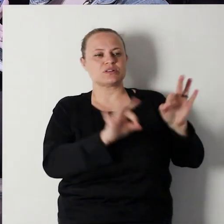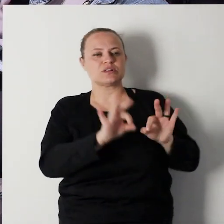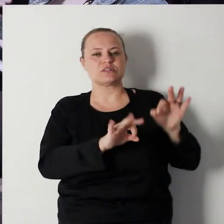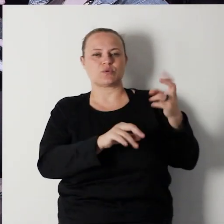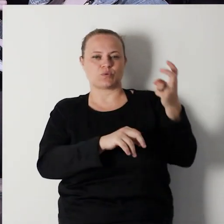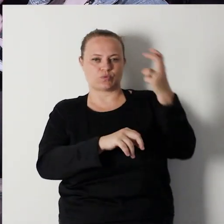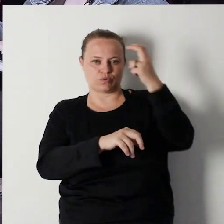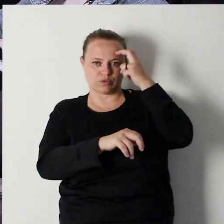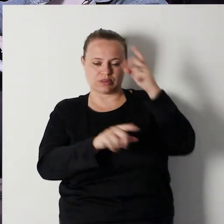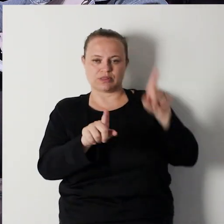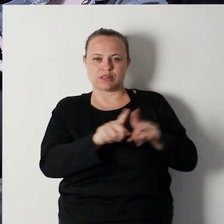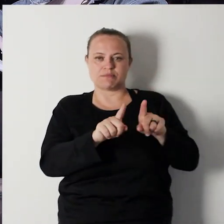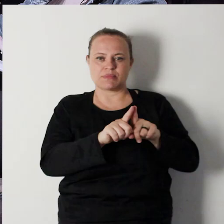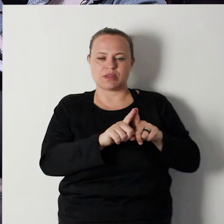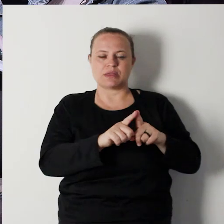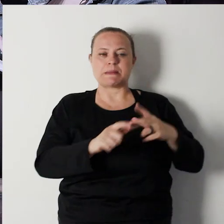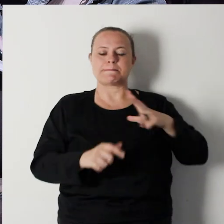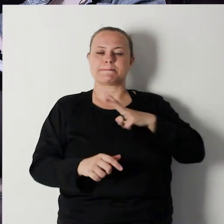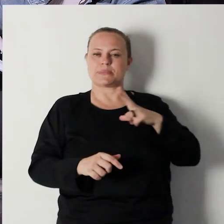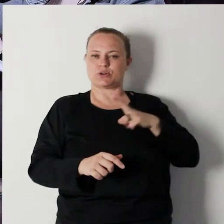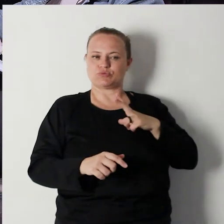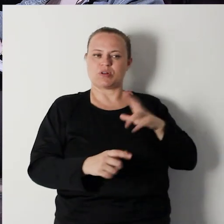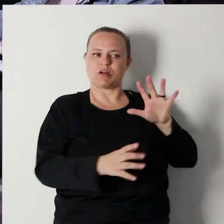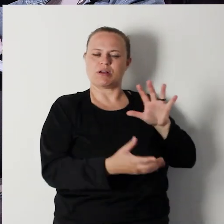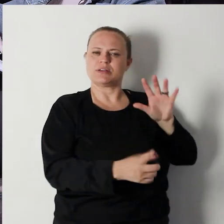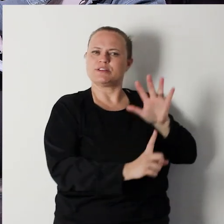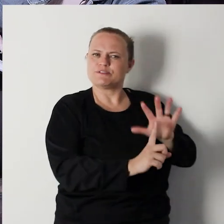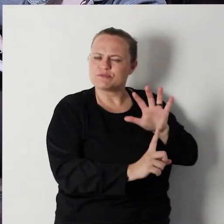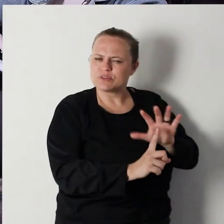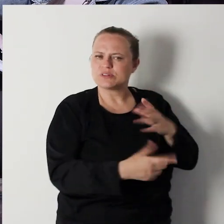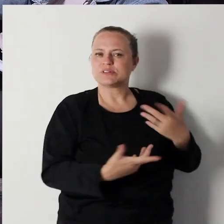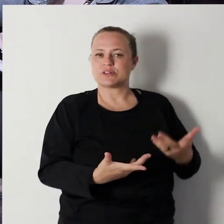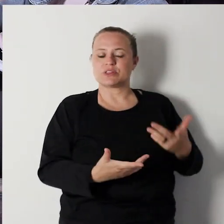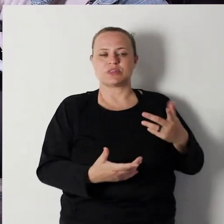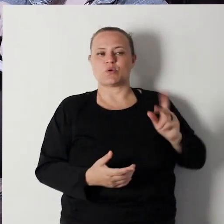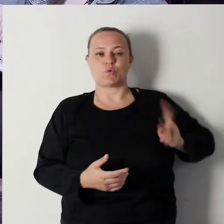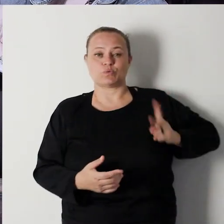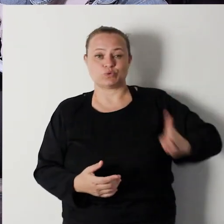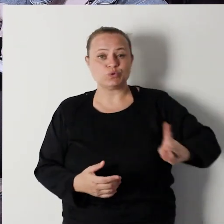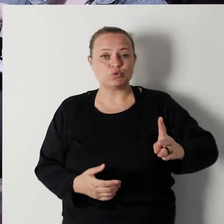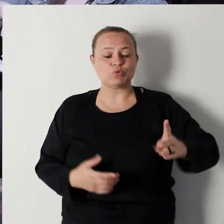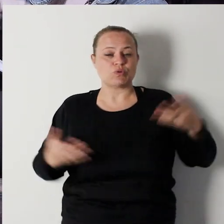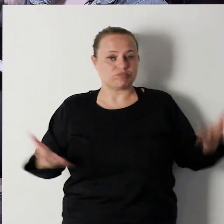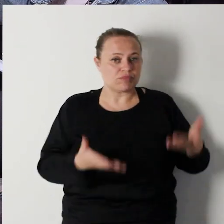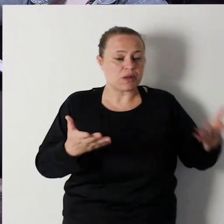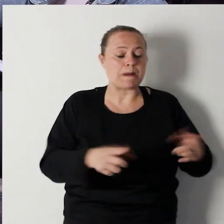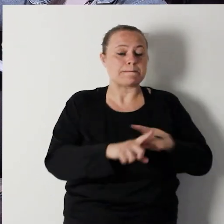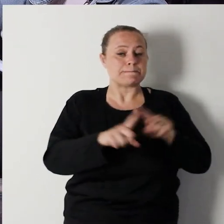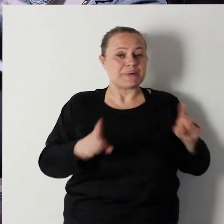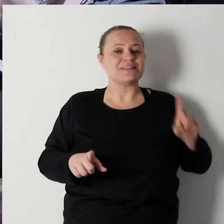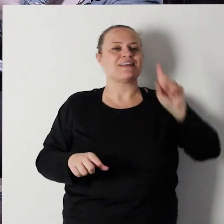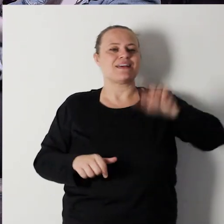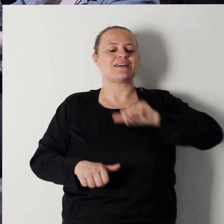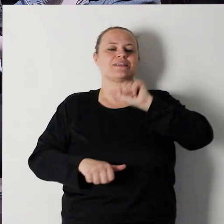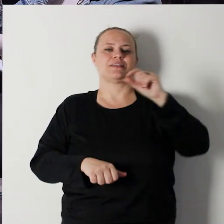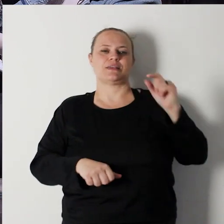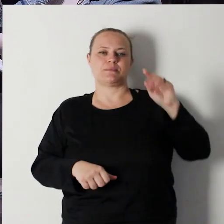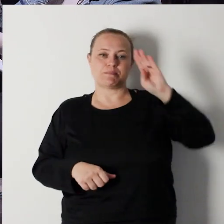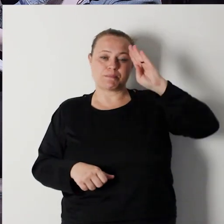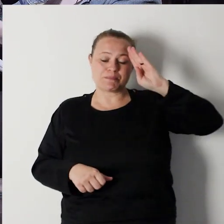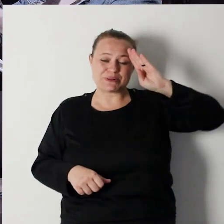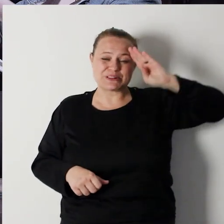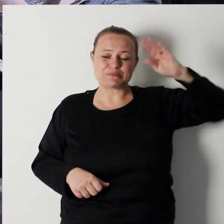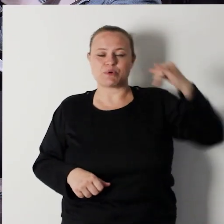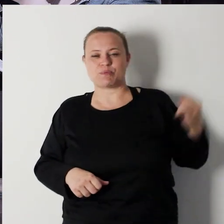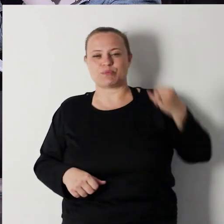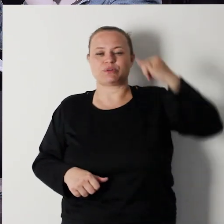isso, influenciou as organizações culturais e a iniciativa privada também. Então, publicamente, ele não continuou com o